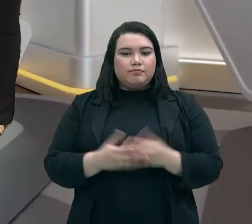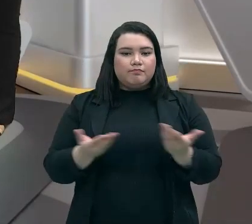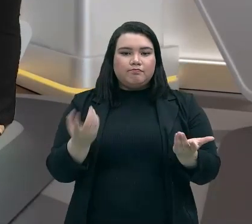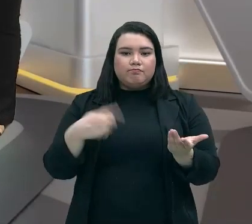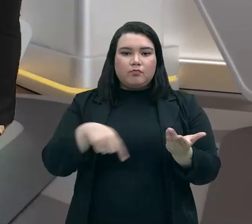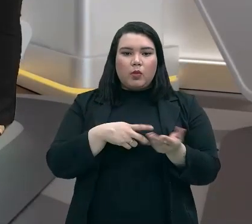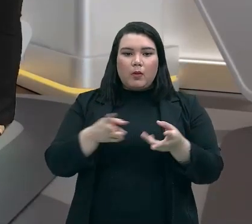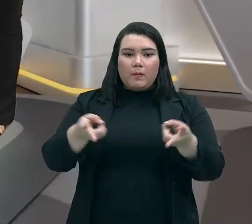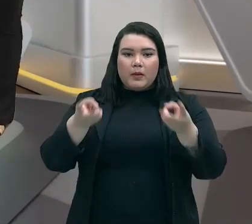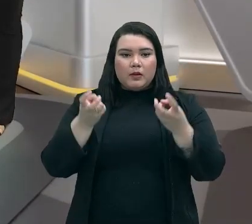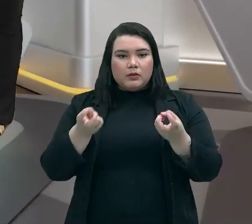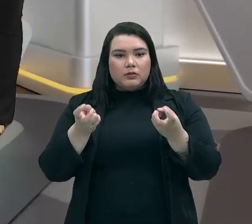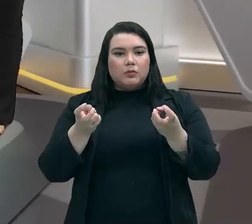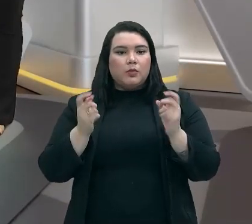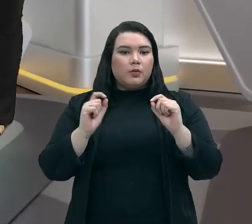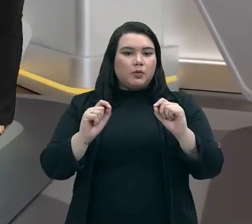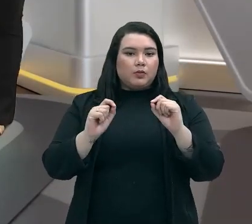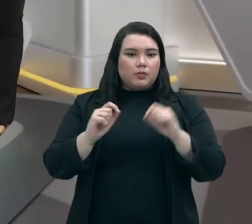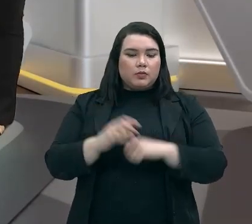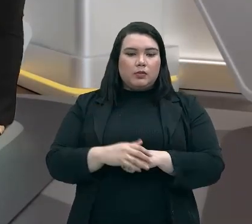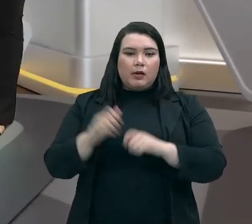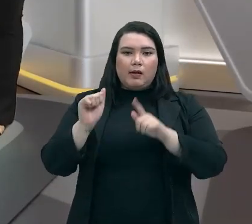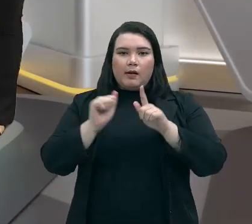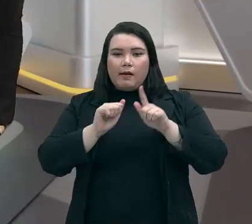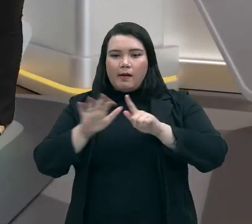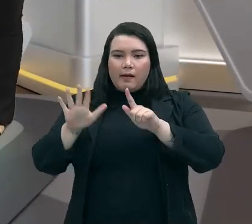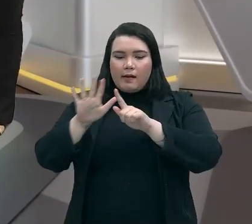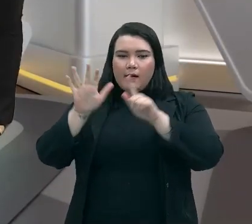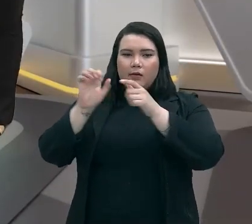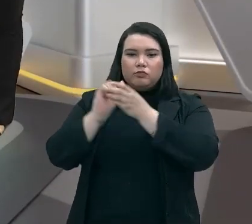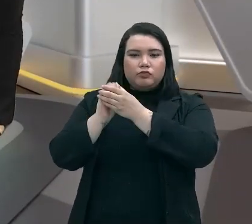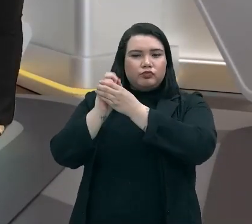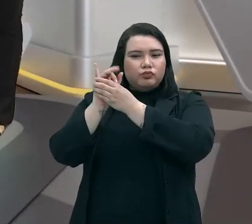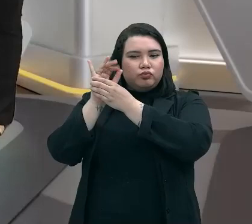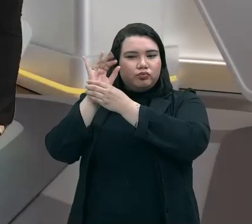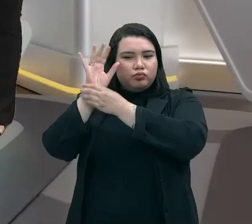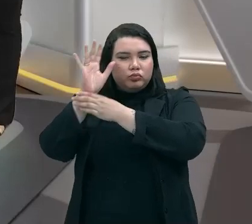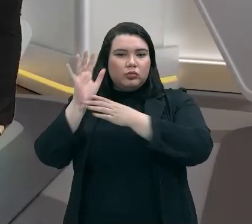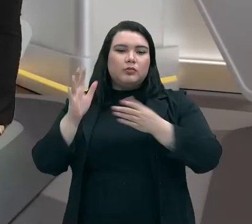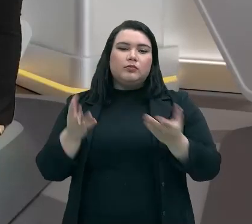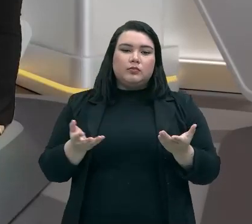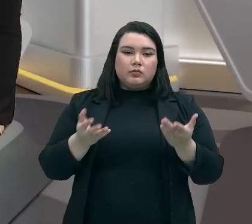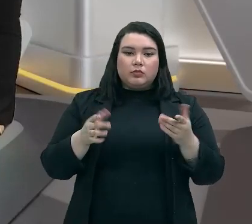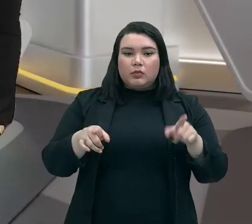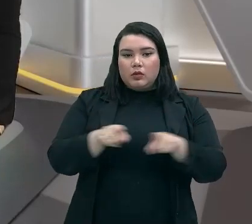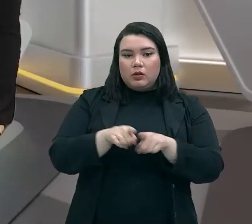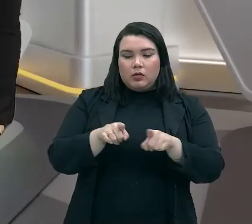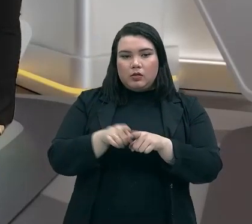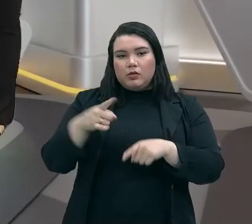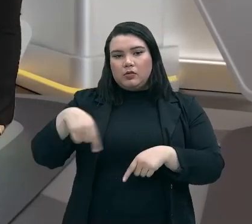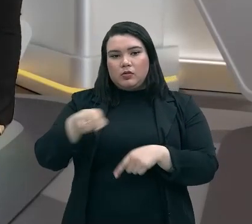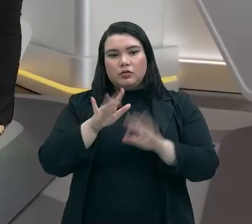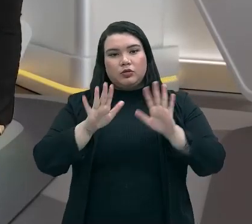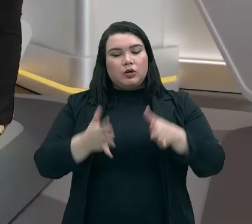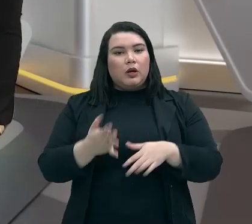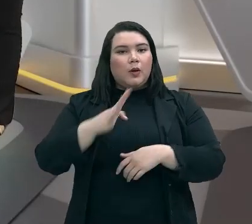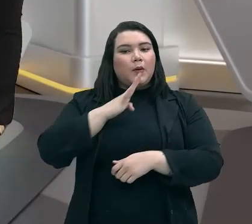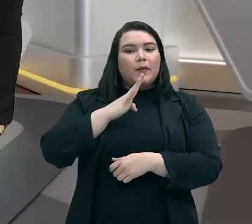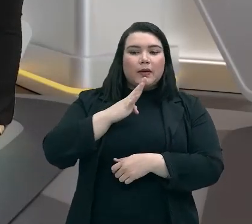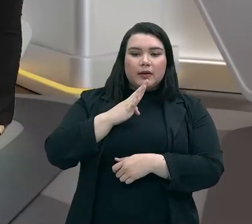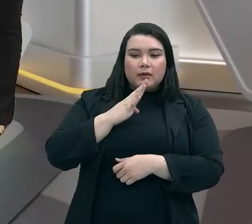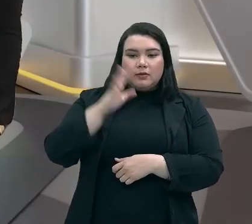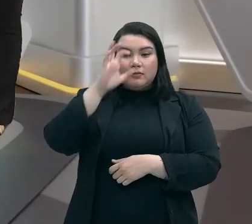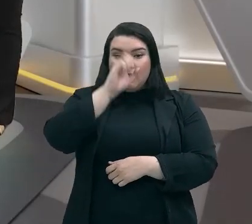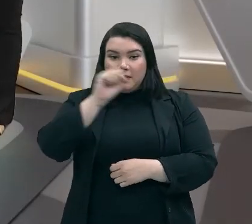percebeu inicialmente ali a emissão dos gases, né? E como vocês já têm um pouquinho aí do conhecimento,